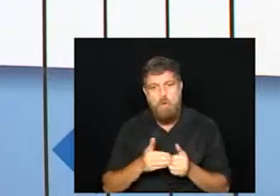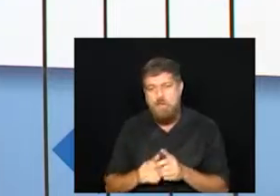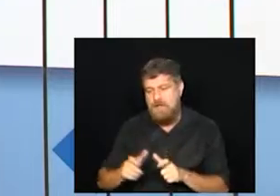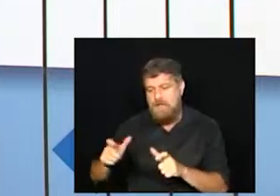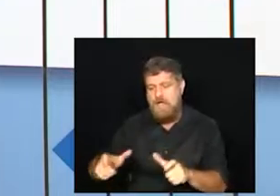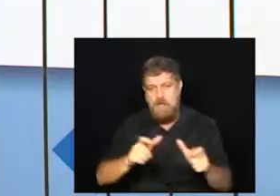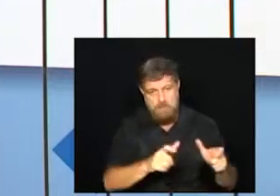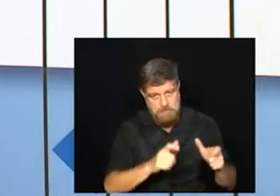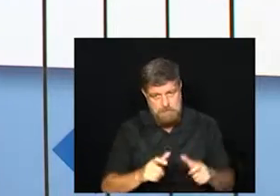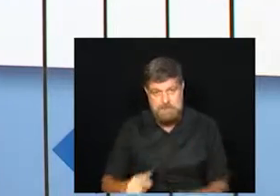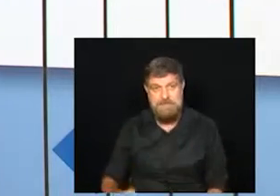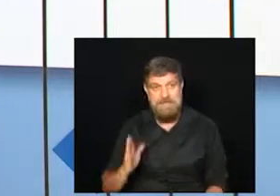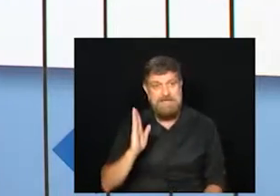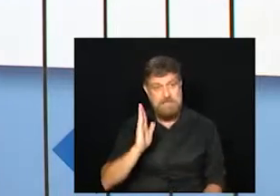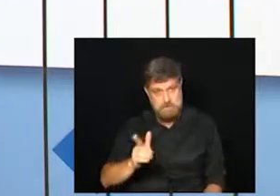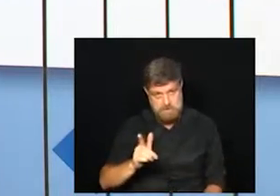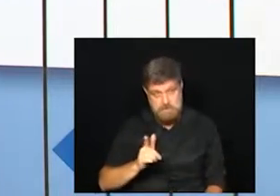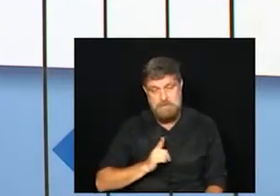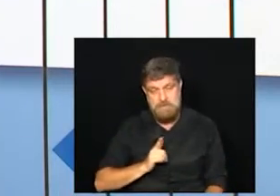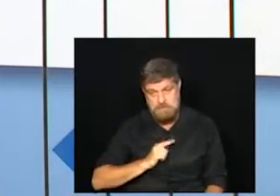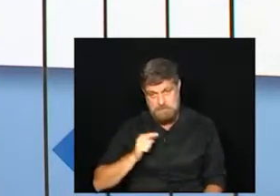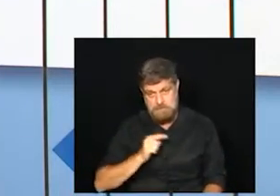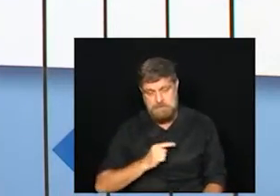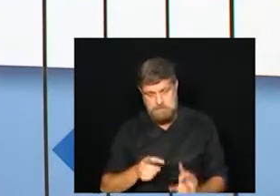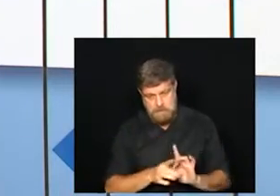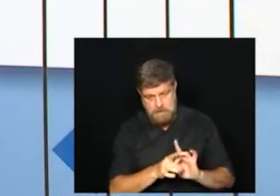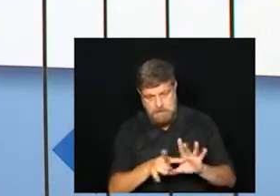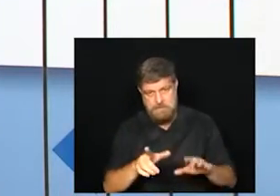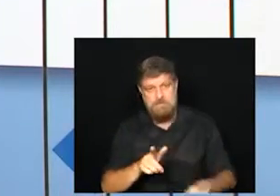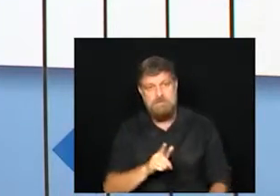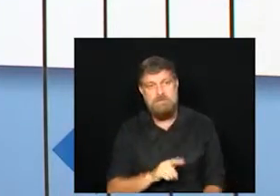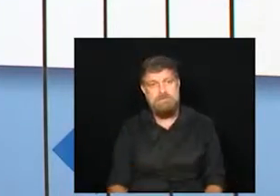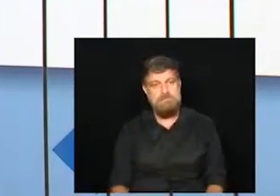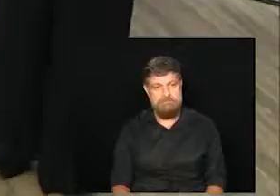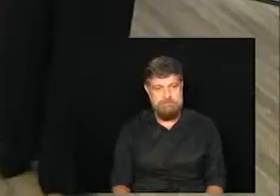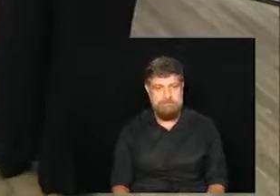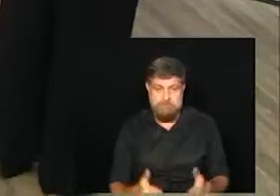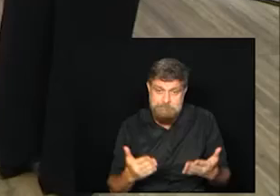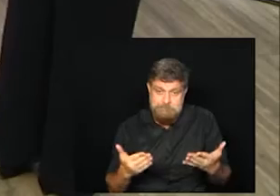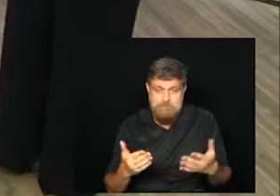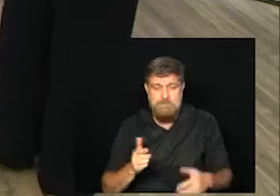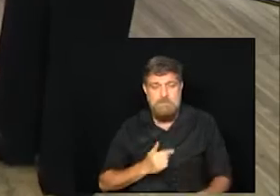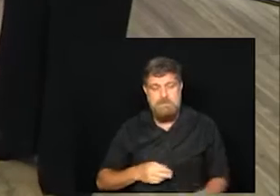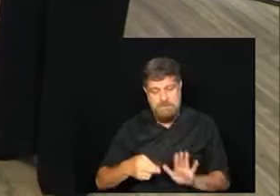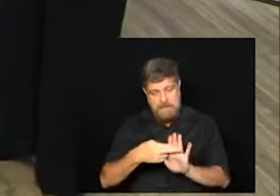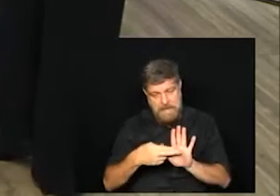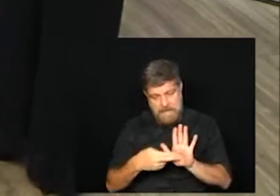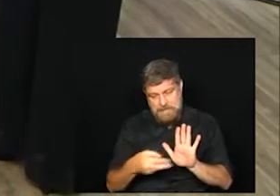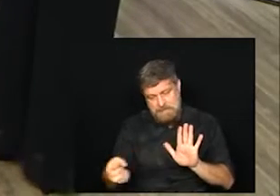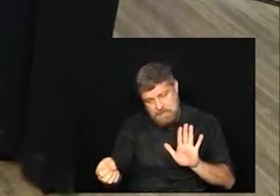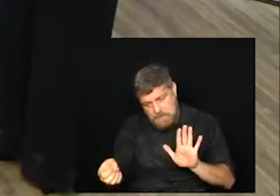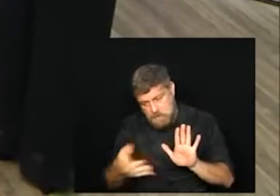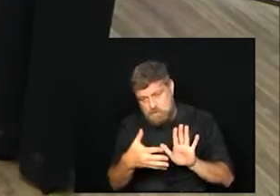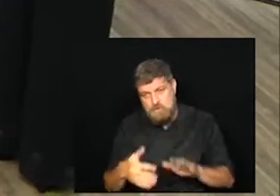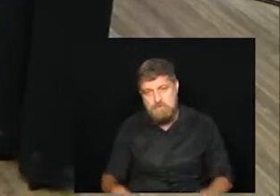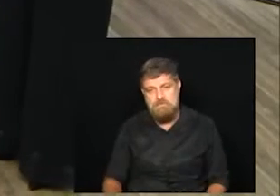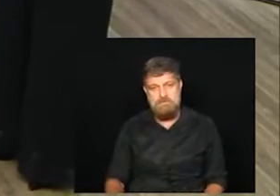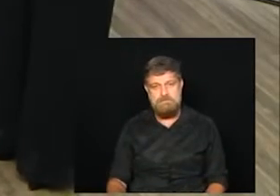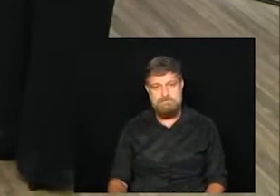evento, mesmo que ele já esteja autorizado pelo poder público. Então, essas são as novas normas aí